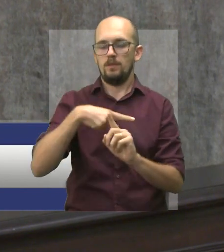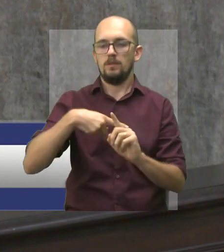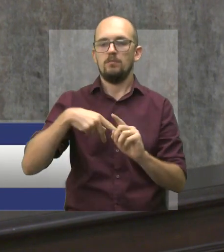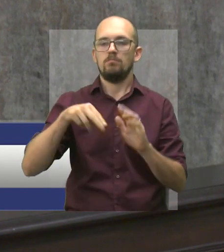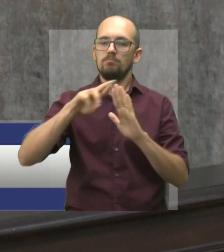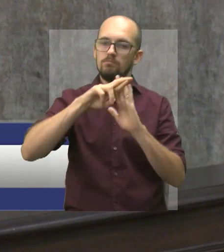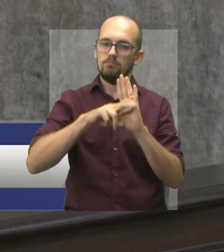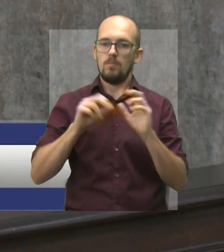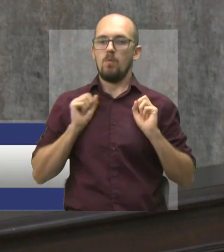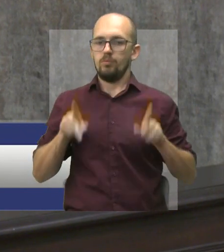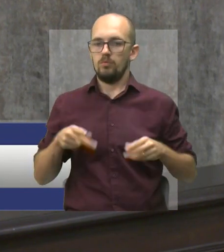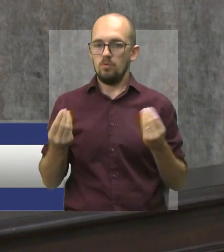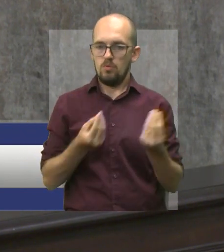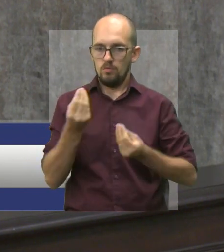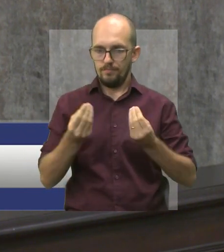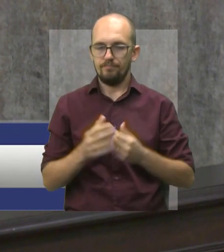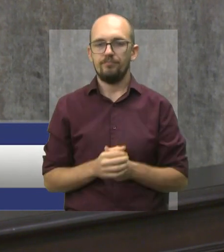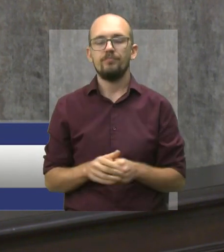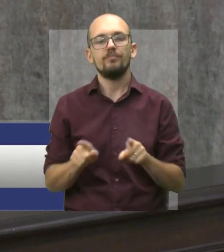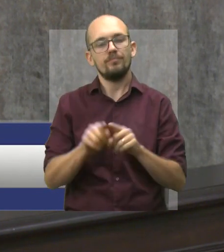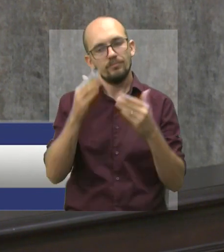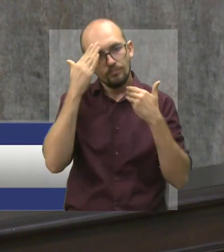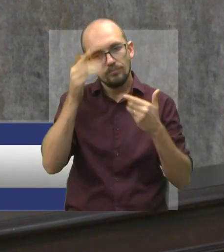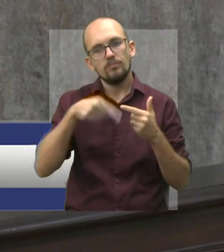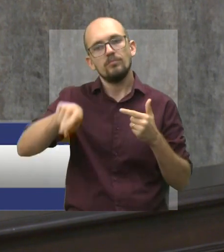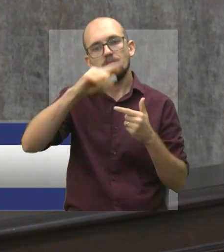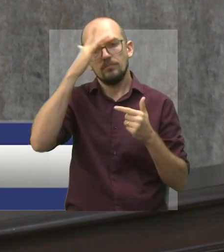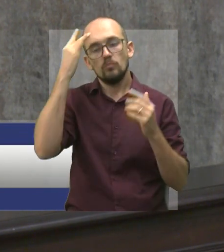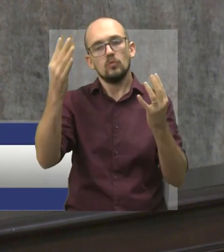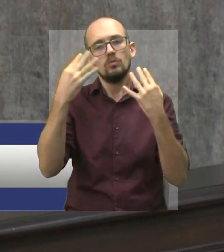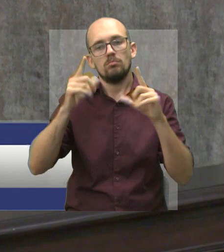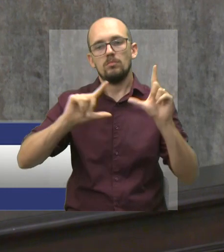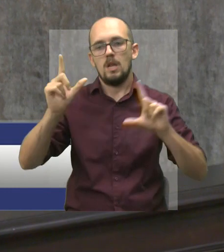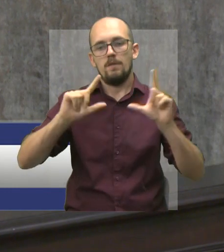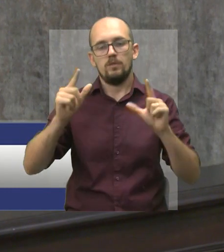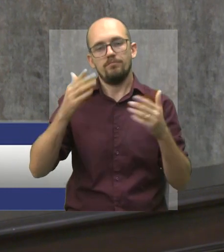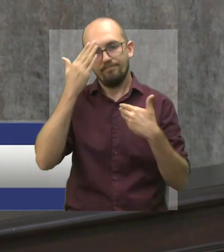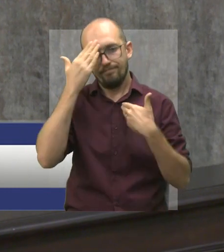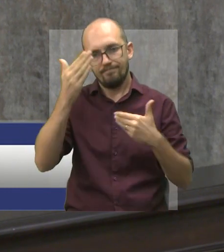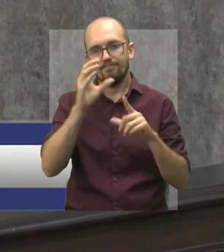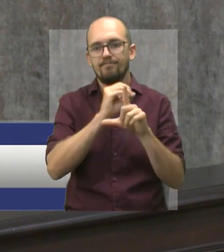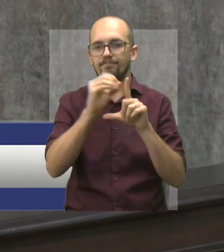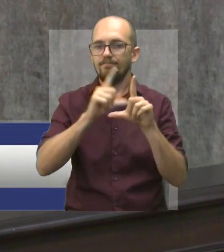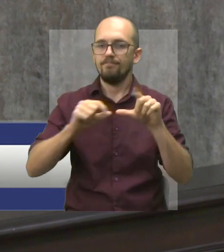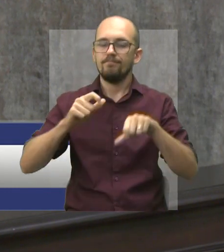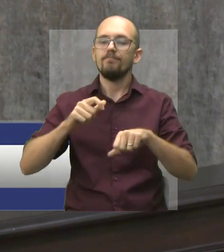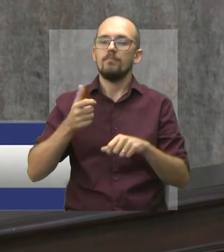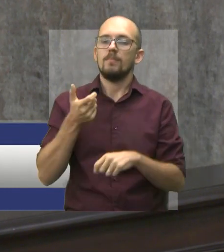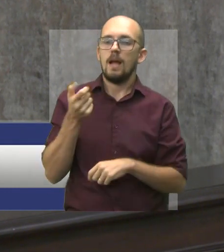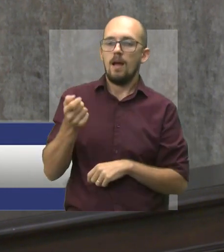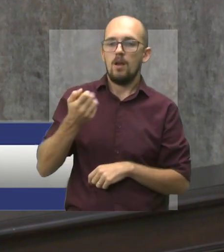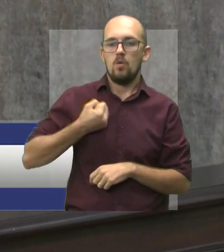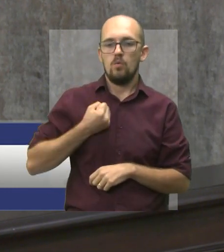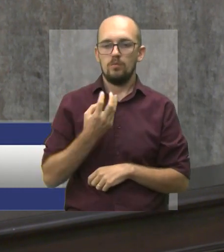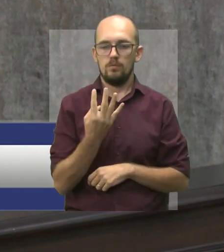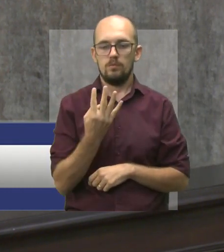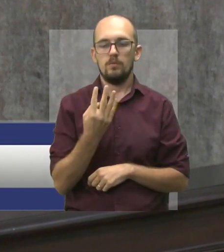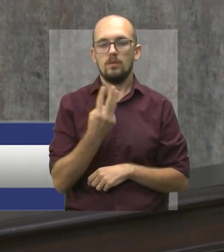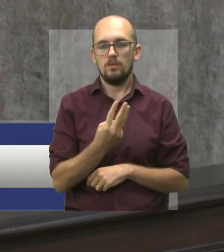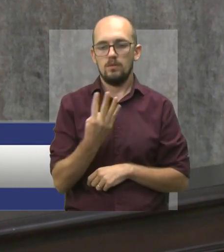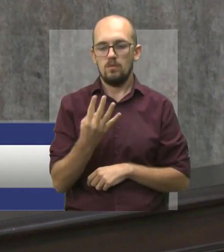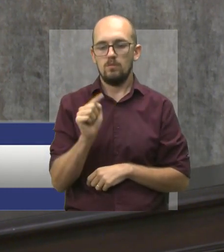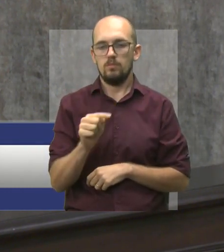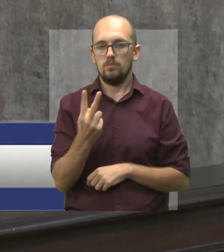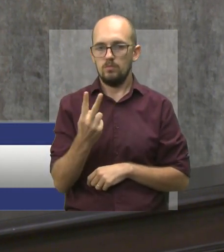Quero agradecer também a audiência de você que nos acompanha por meio da TV Câmara Jaú, através dos canais 34.2,